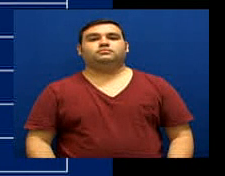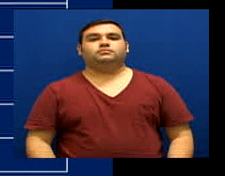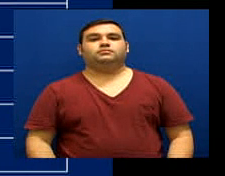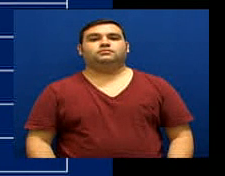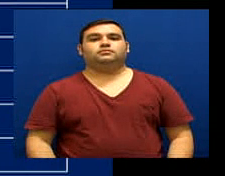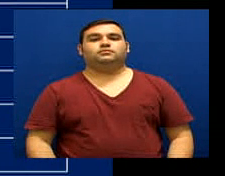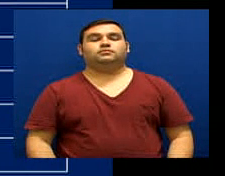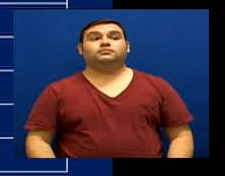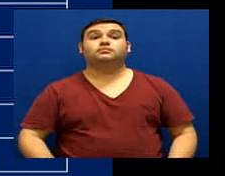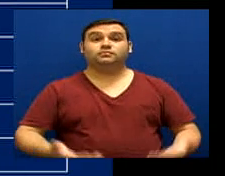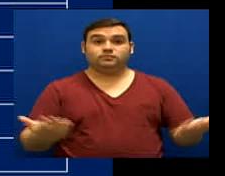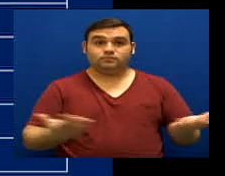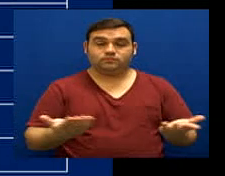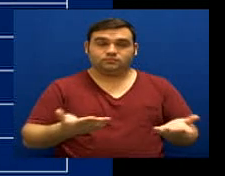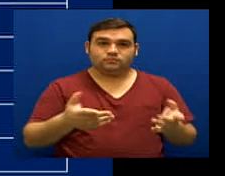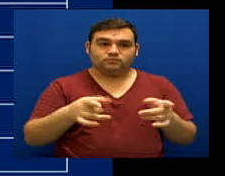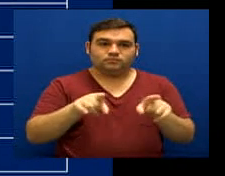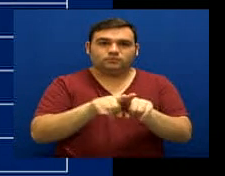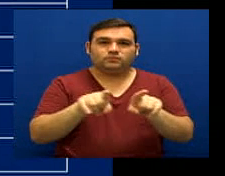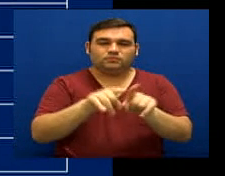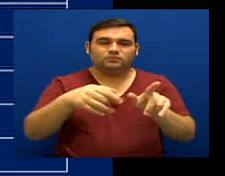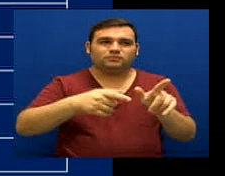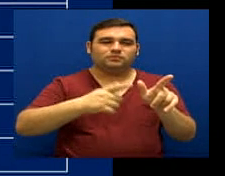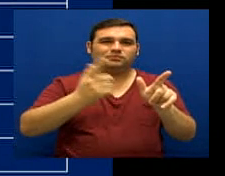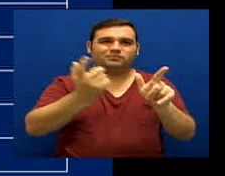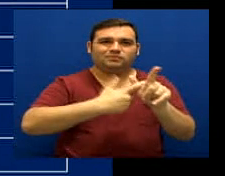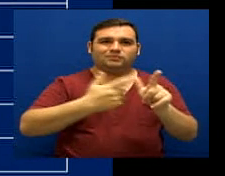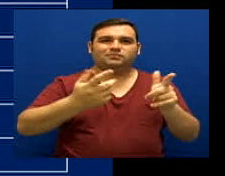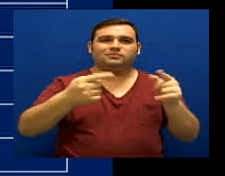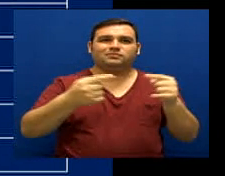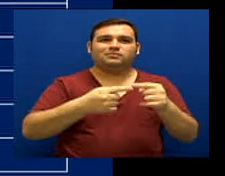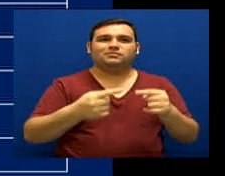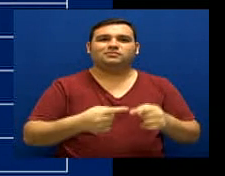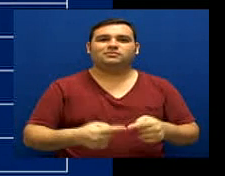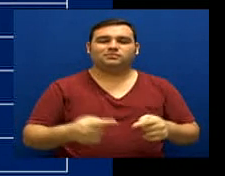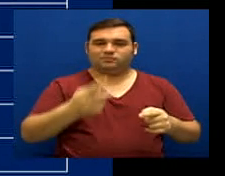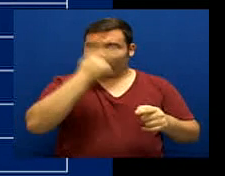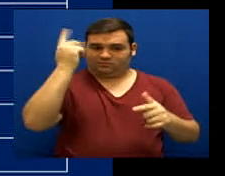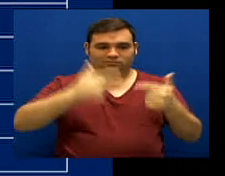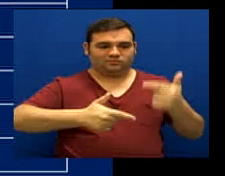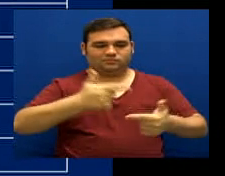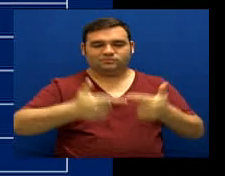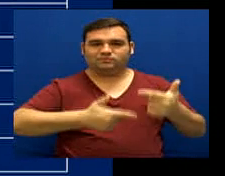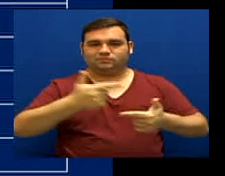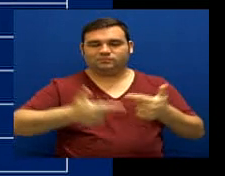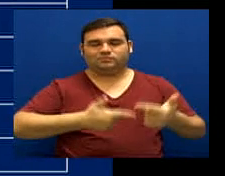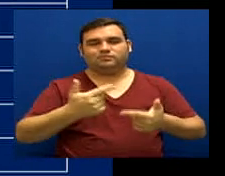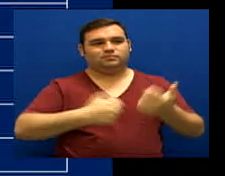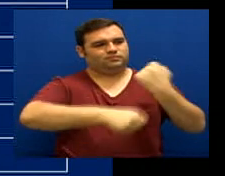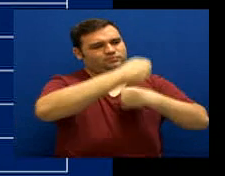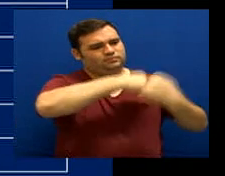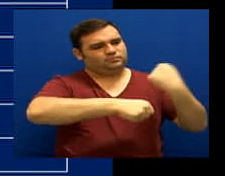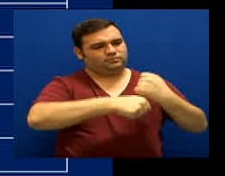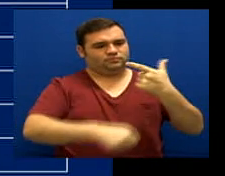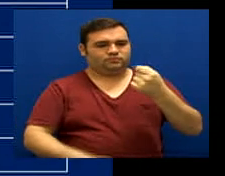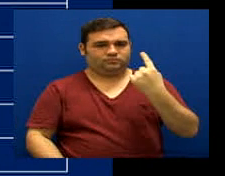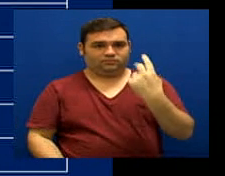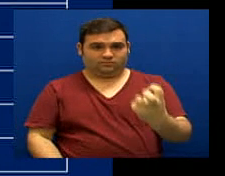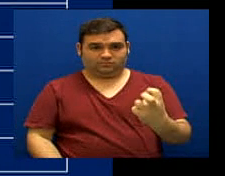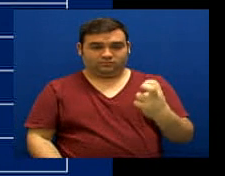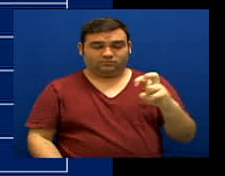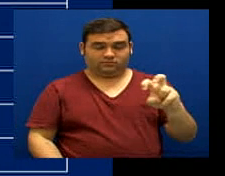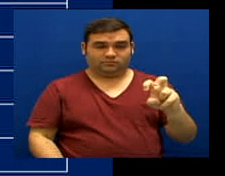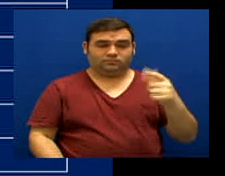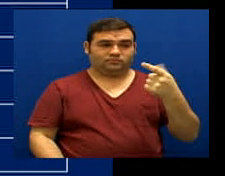e aí temos uma despesa com relação ao pessoal o ano de 2015 o ano de